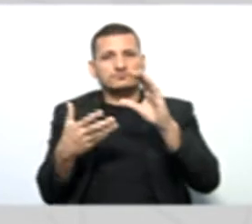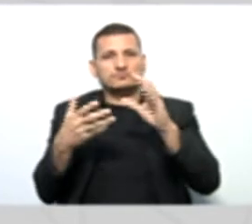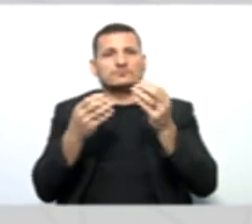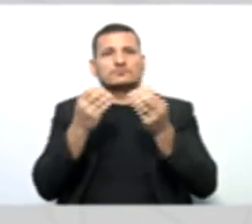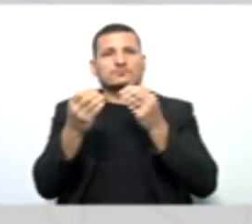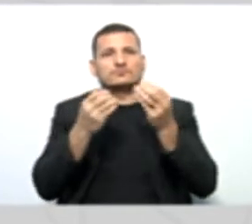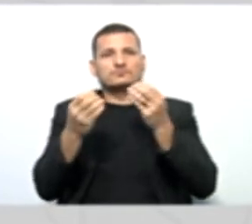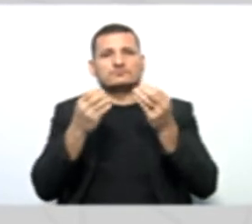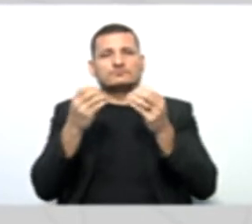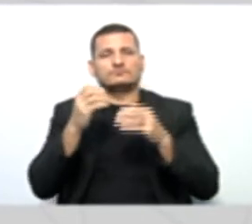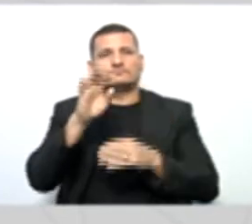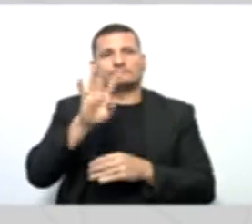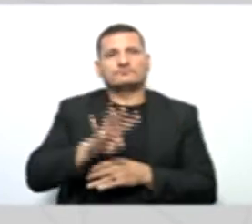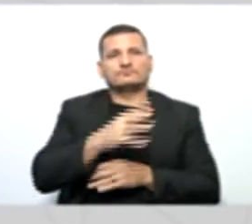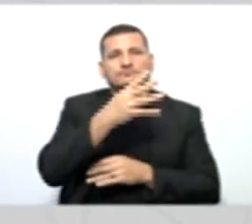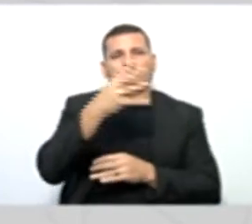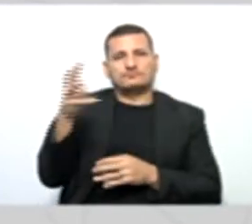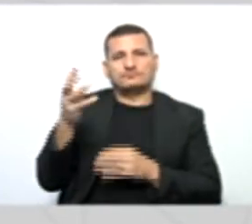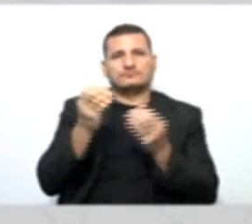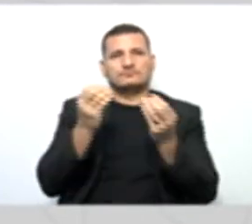tabela?